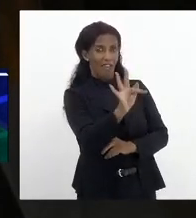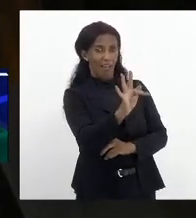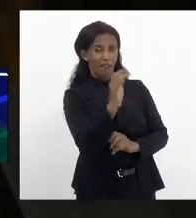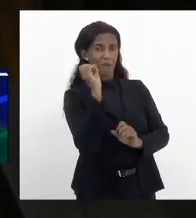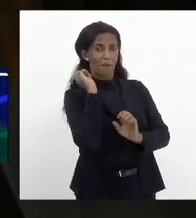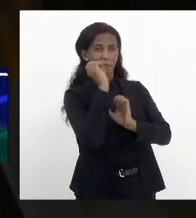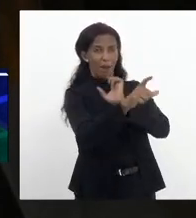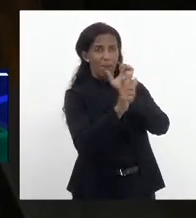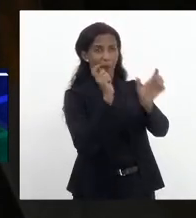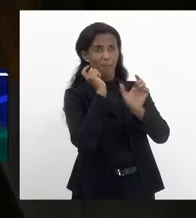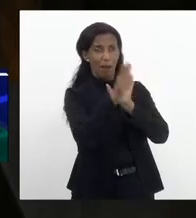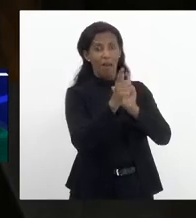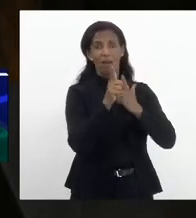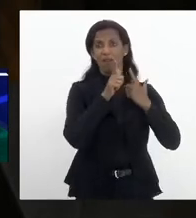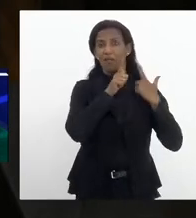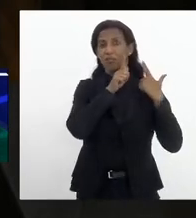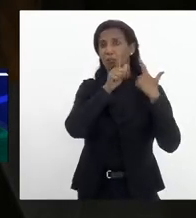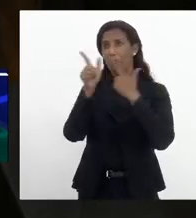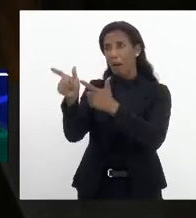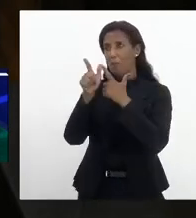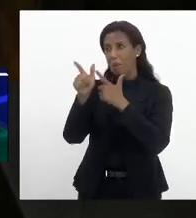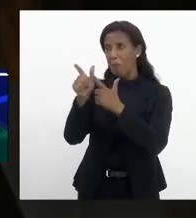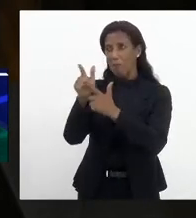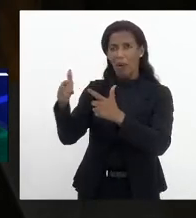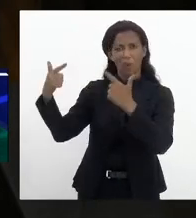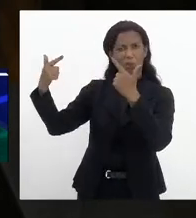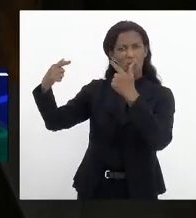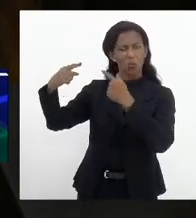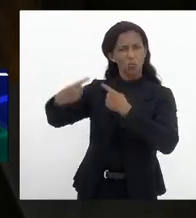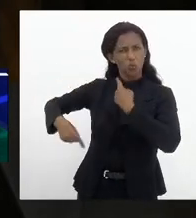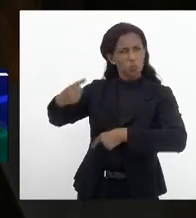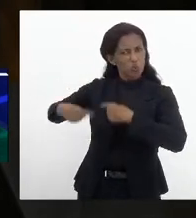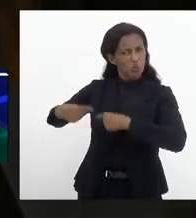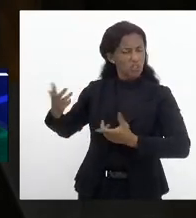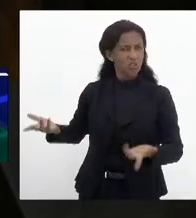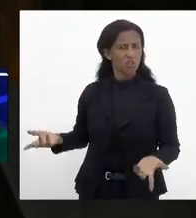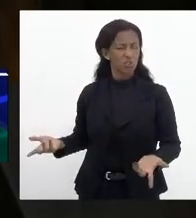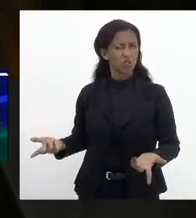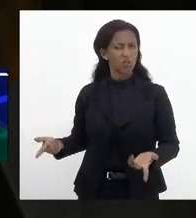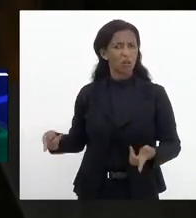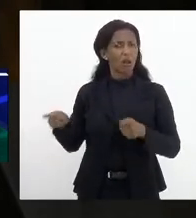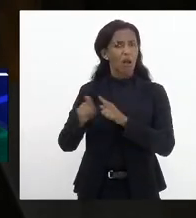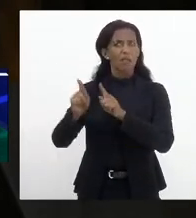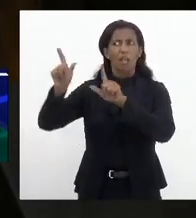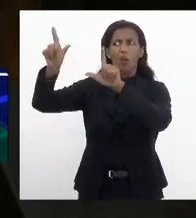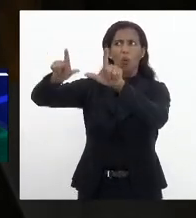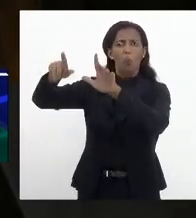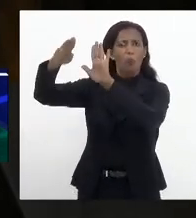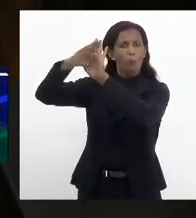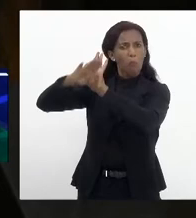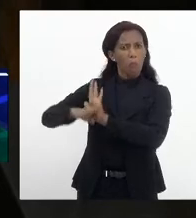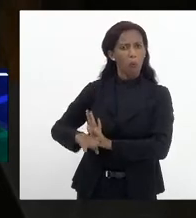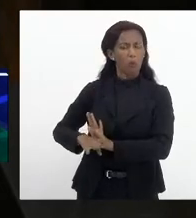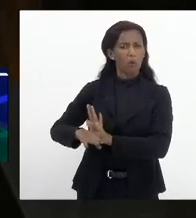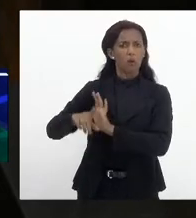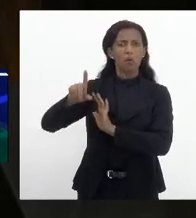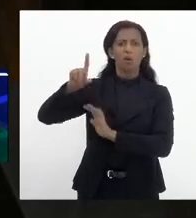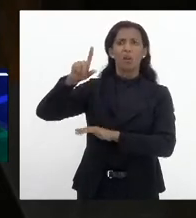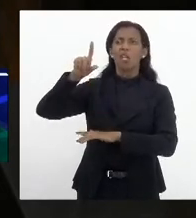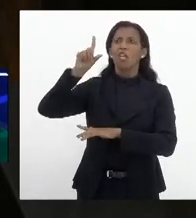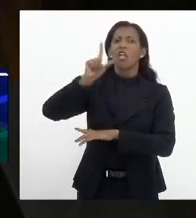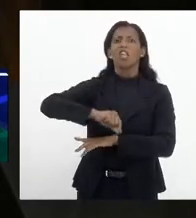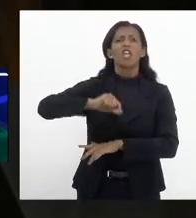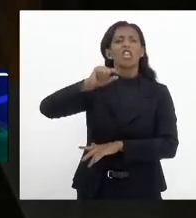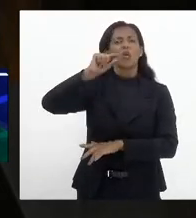que faz chacota com o Congresso Nacional e com os políticos, inclusive com programas que nem Escolinha do Professor Raimundo,